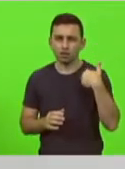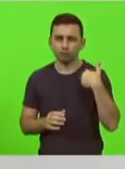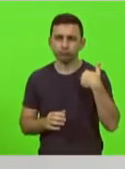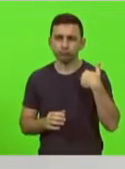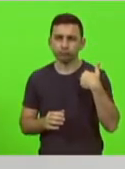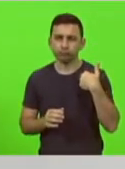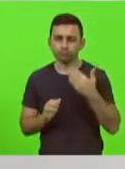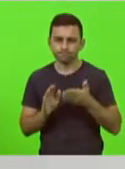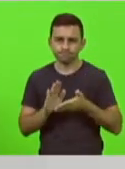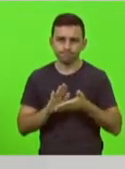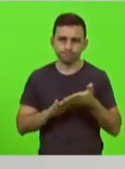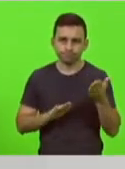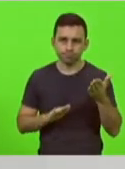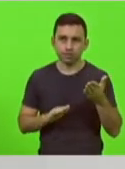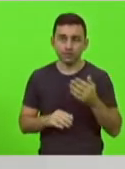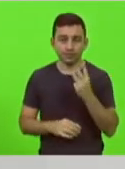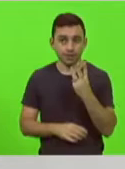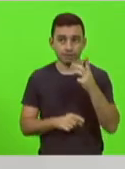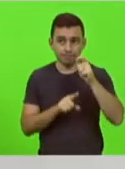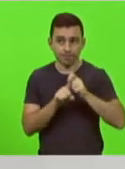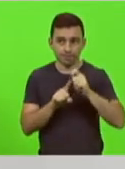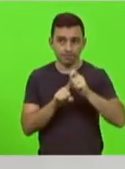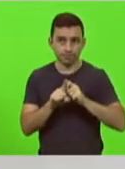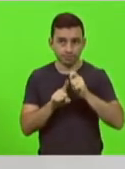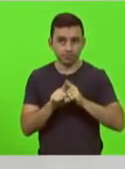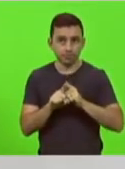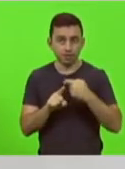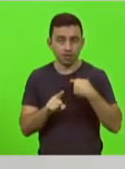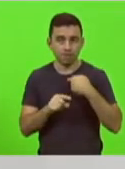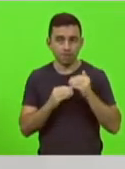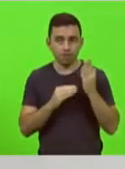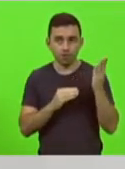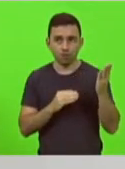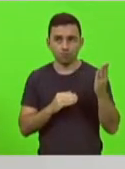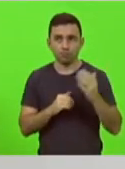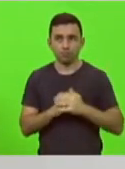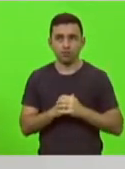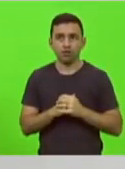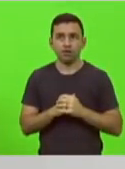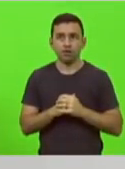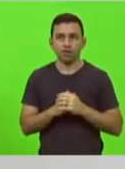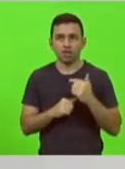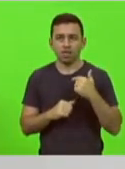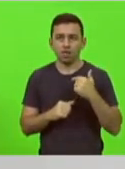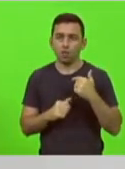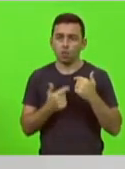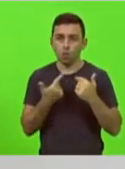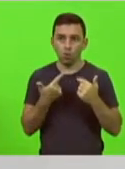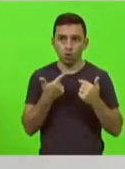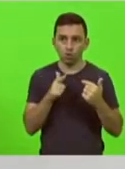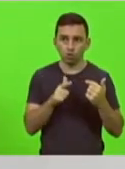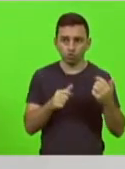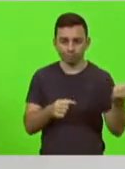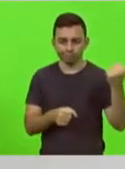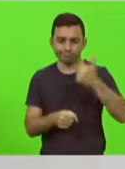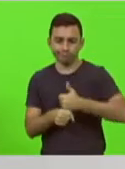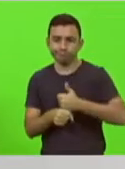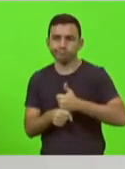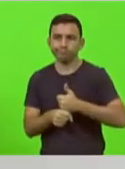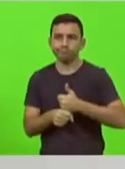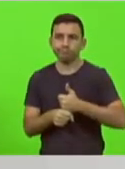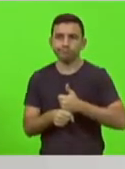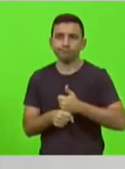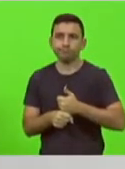que eu fiquei 3 meses fora, assumi o meu lugar, o suplente